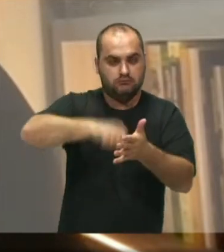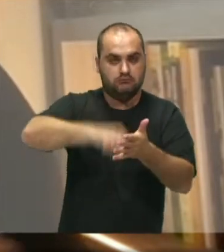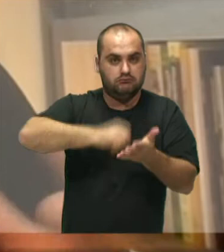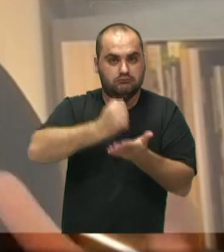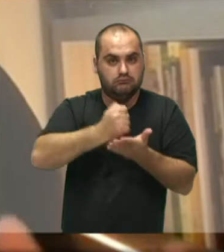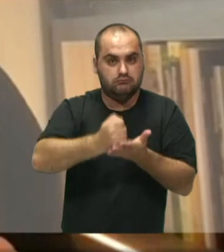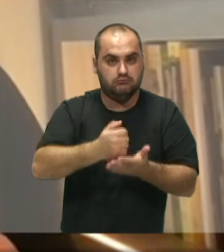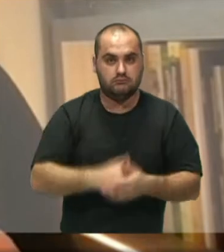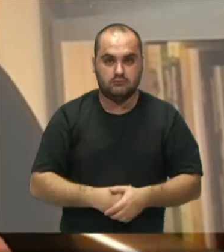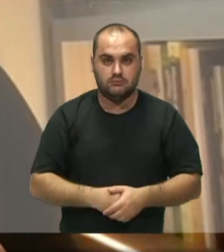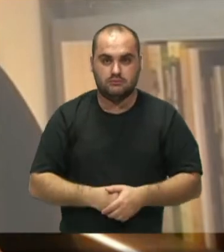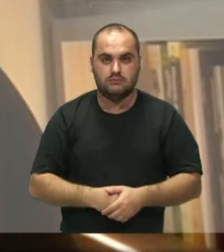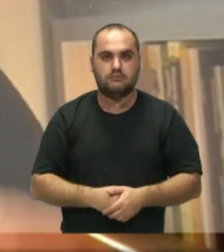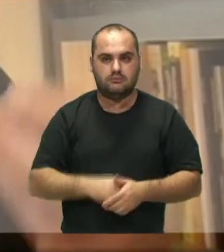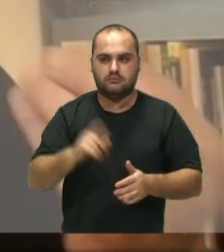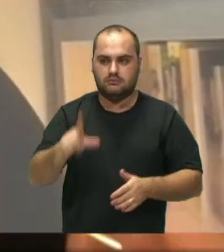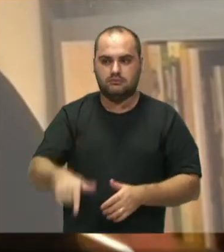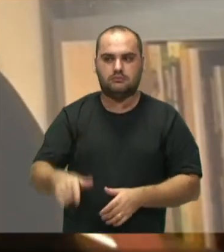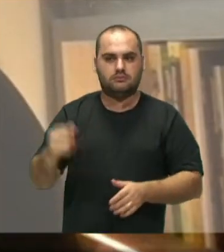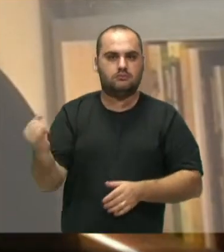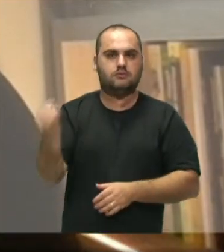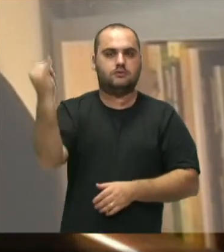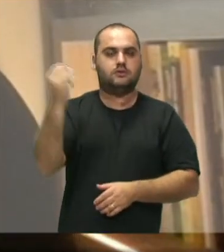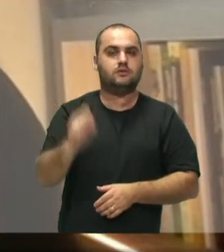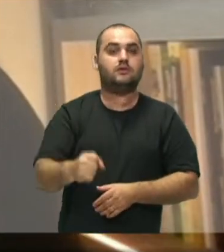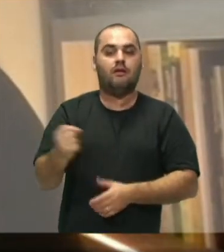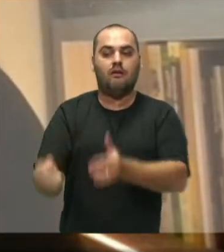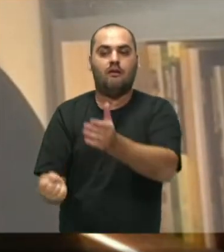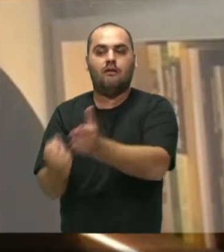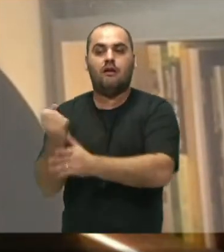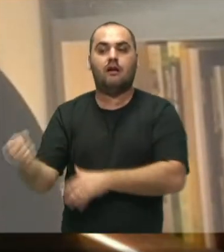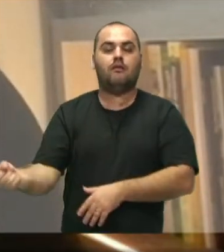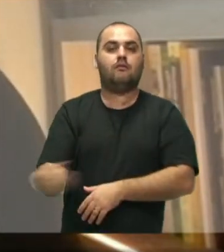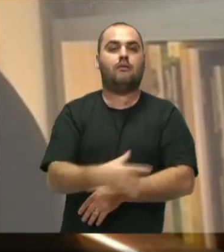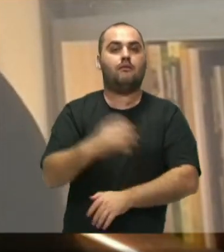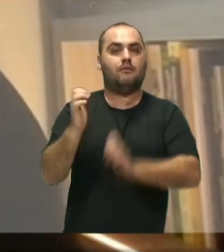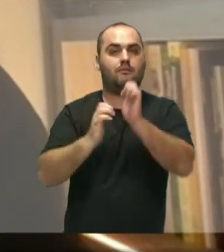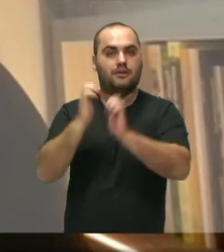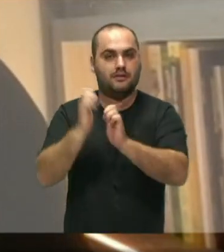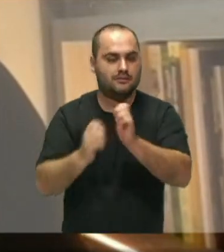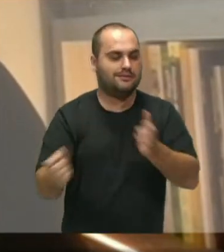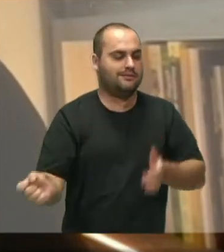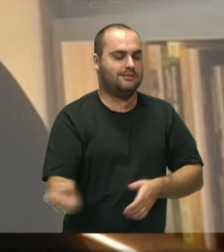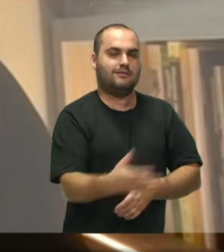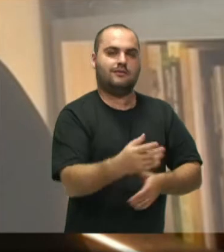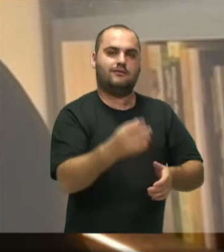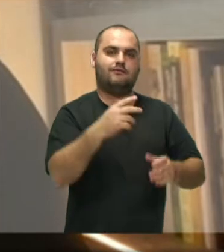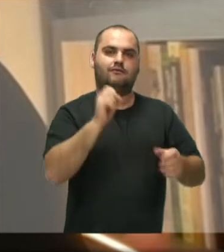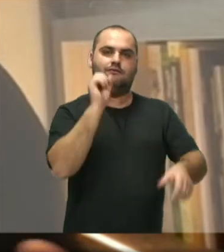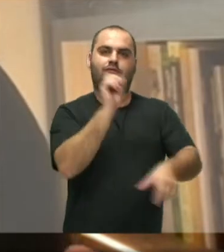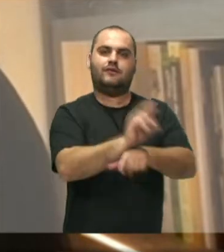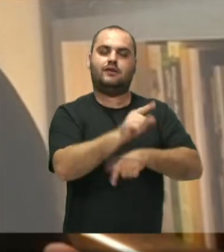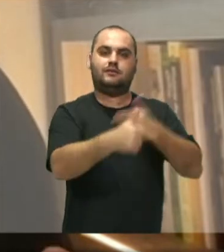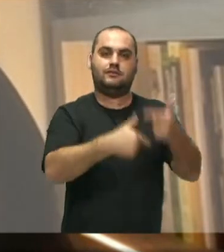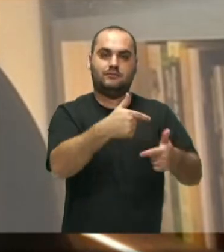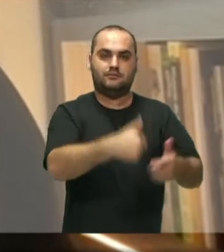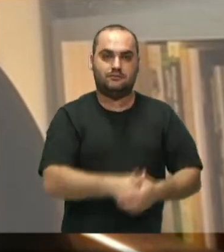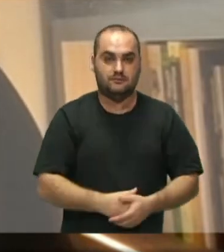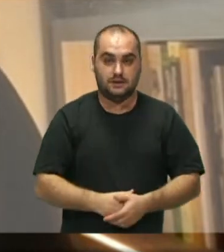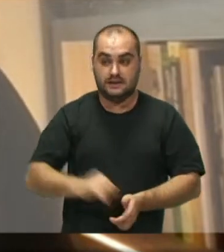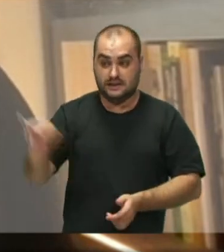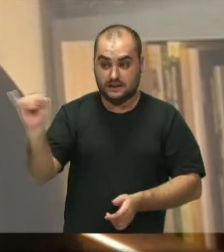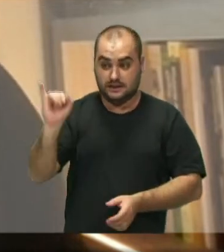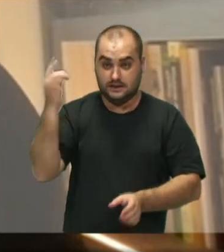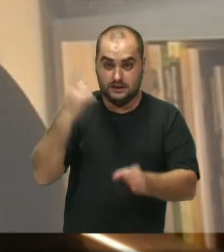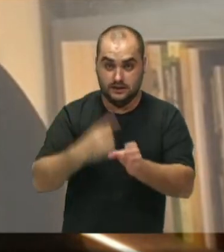temos tido realmente um destaque muito grande na criação de novas empresas e de vagas de emprego em Itajaí é uma cidade que tem crescido exponencialmente